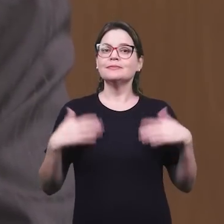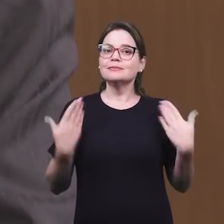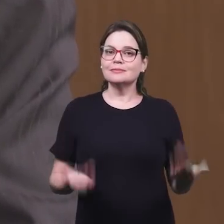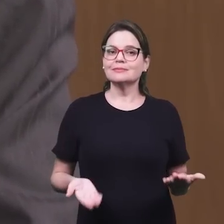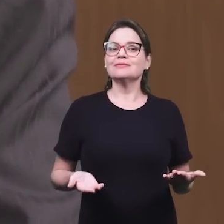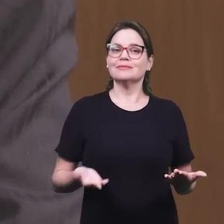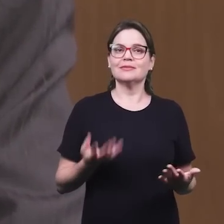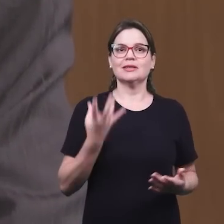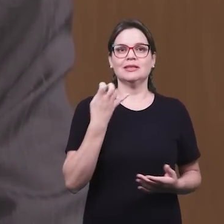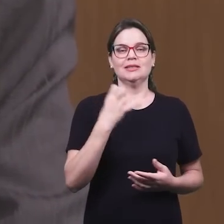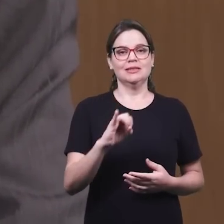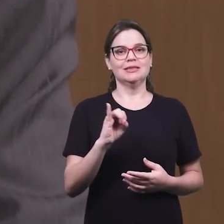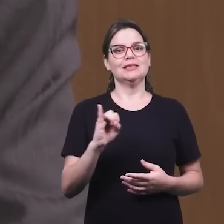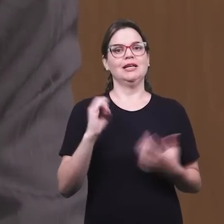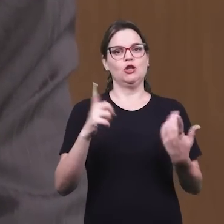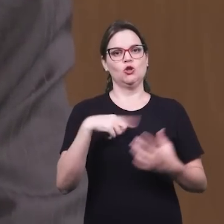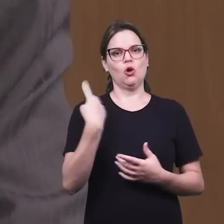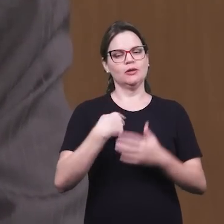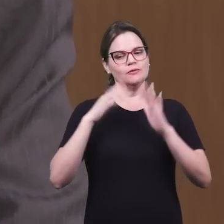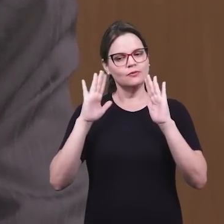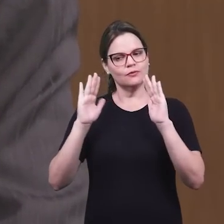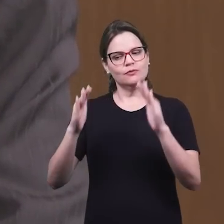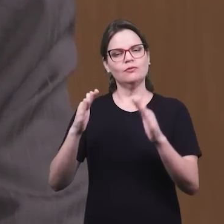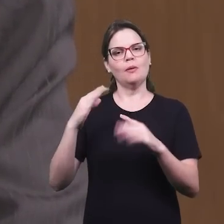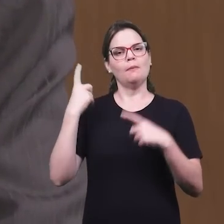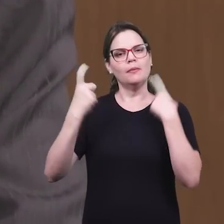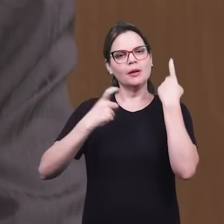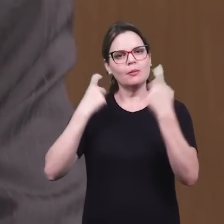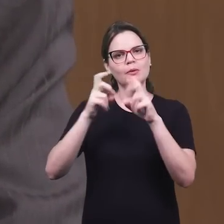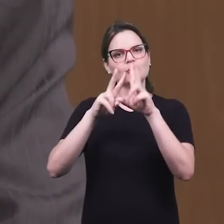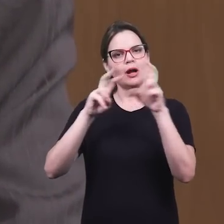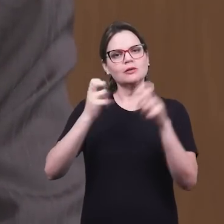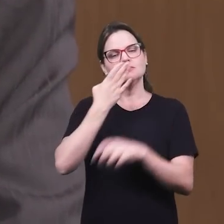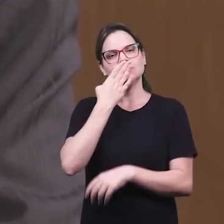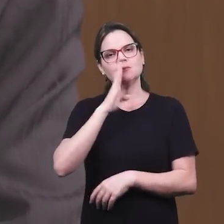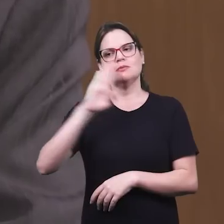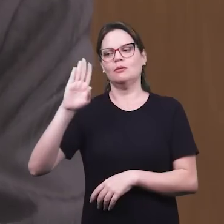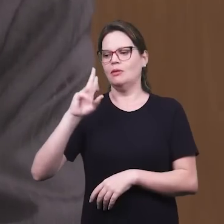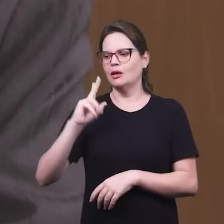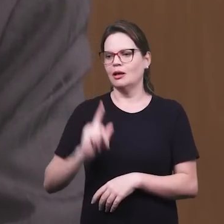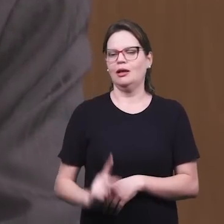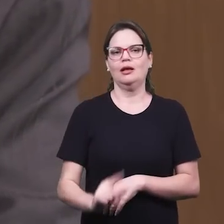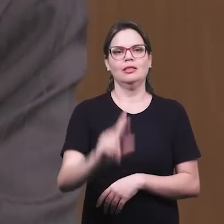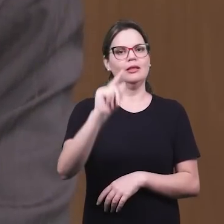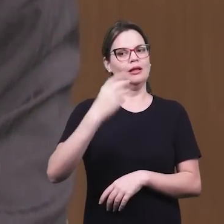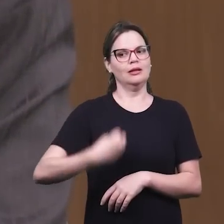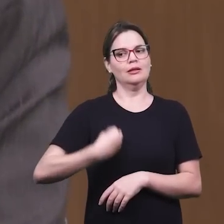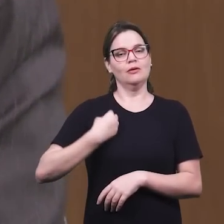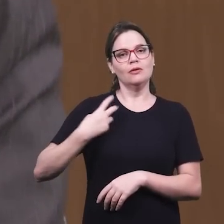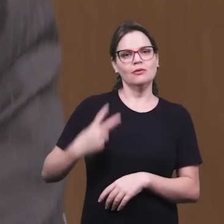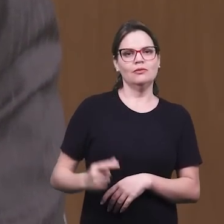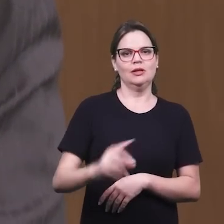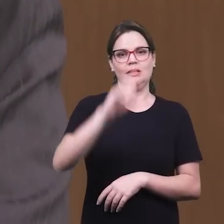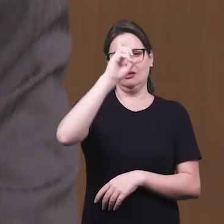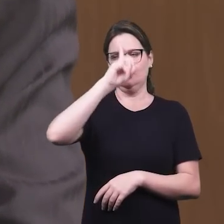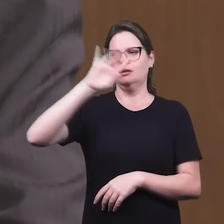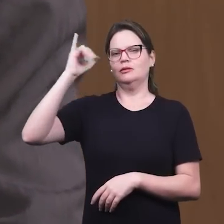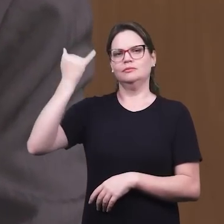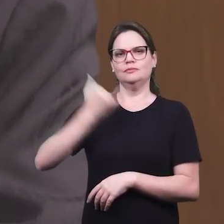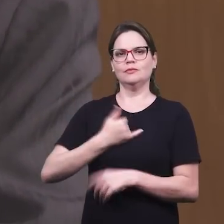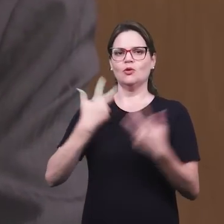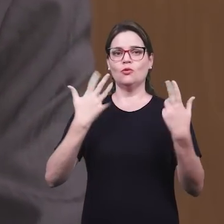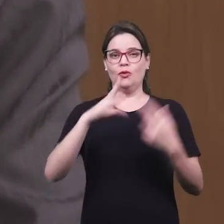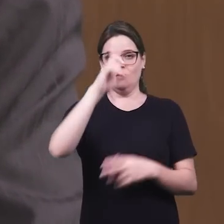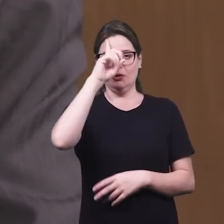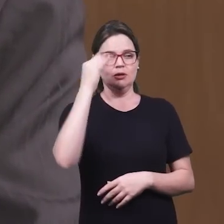se preocupar com uma vida eterna, Deus vai falar com ele. E como que Deus fala? Aqui, profeticamente, as estrelas no céu,